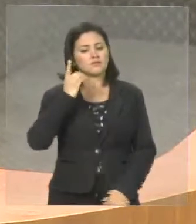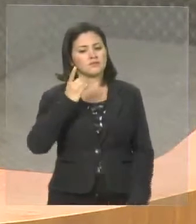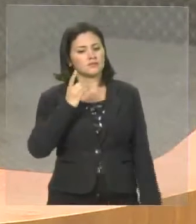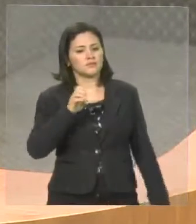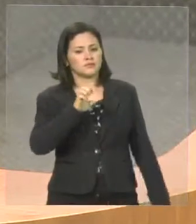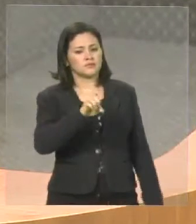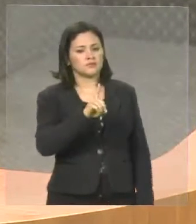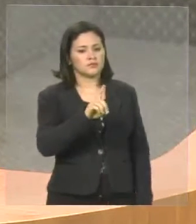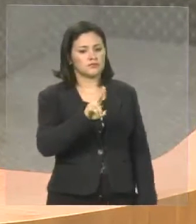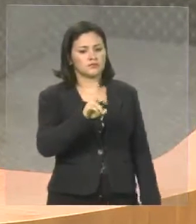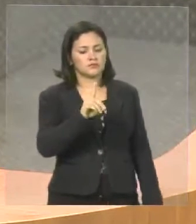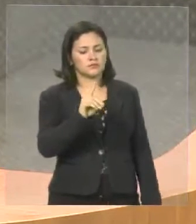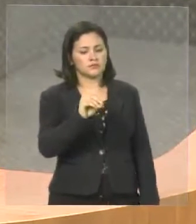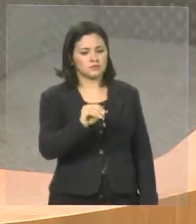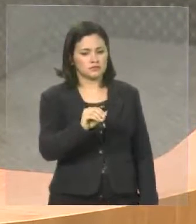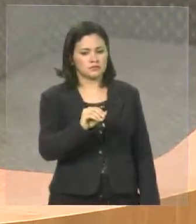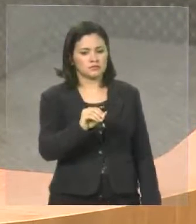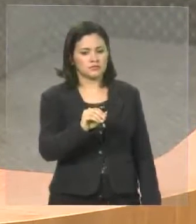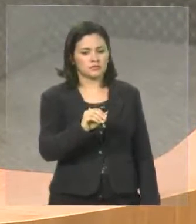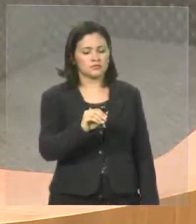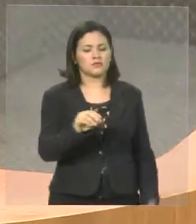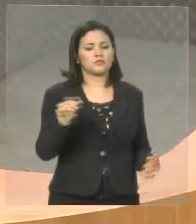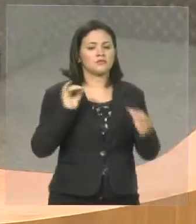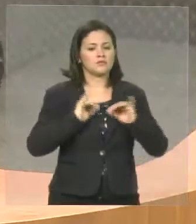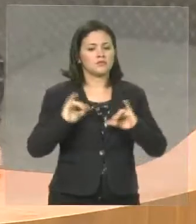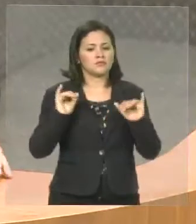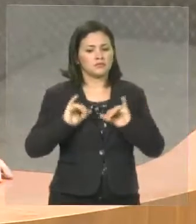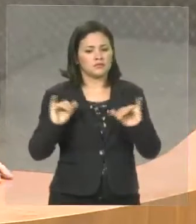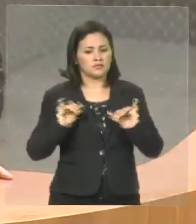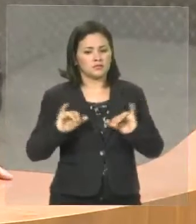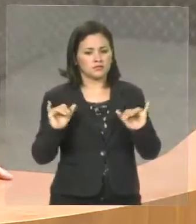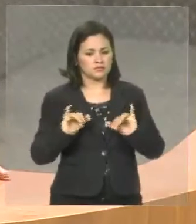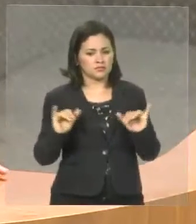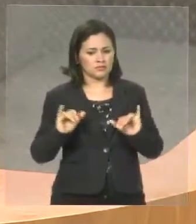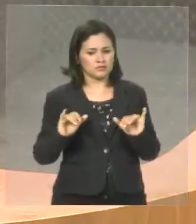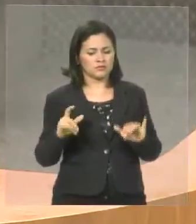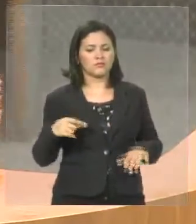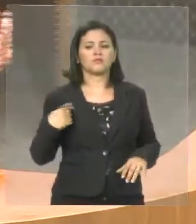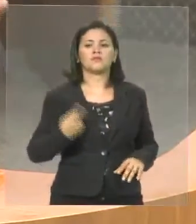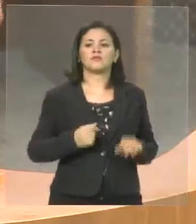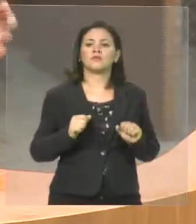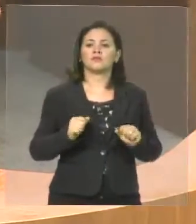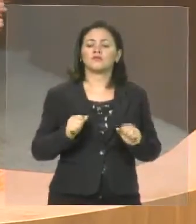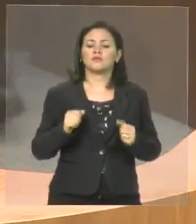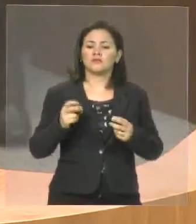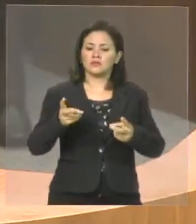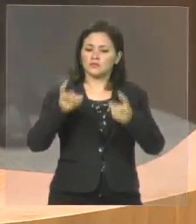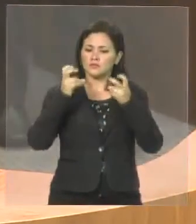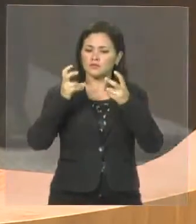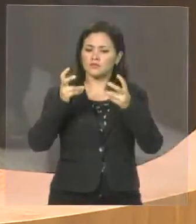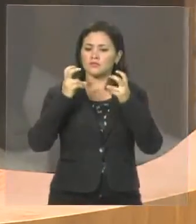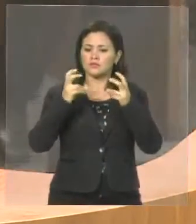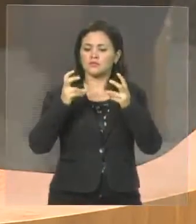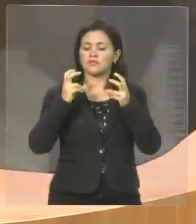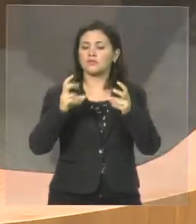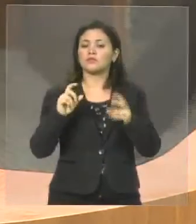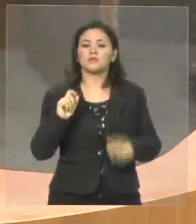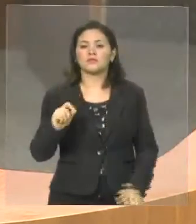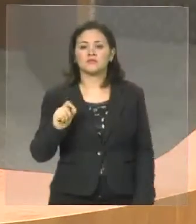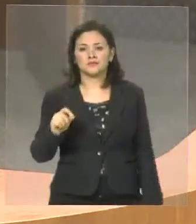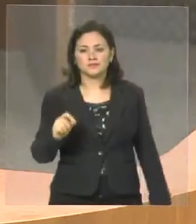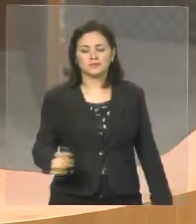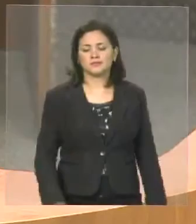faz um pronunciamento, e nesse pronunciamento nós podemos observar, na essência do pronunciamento,